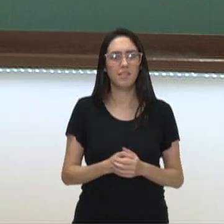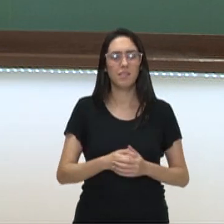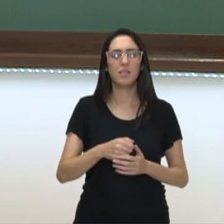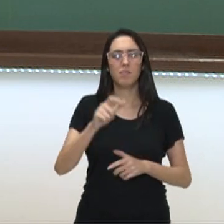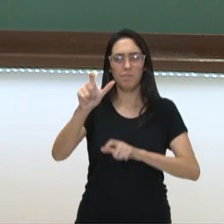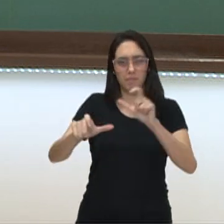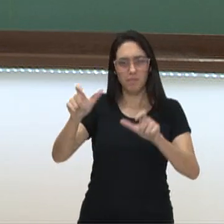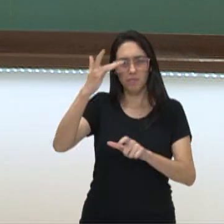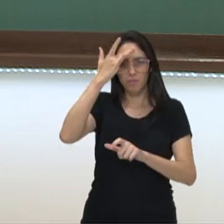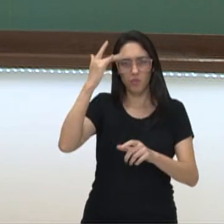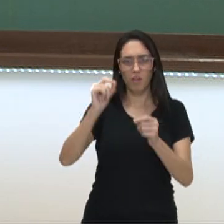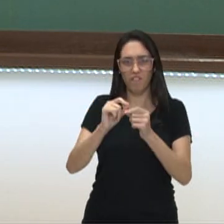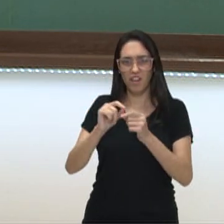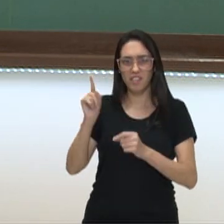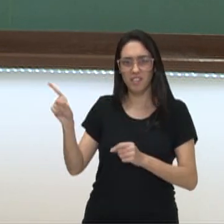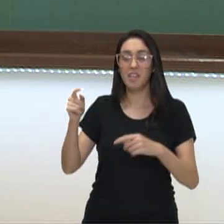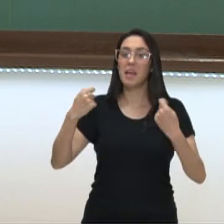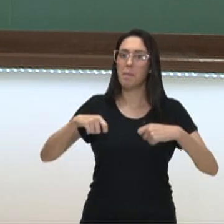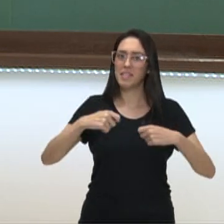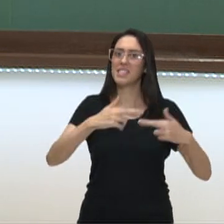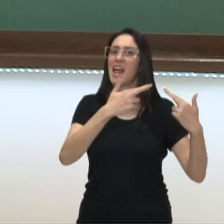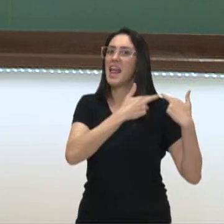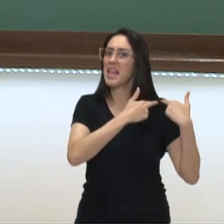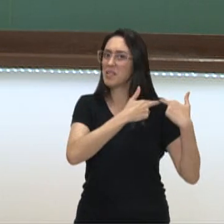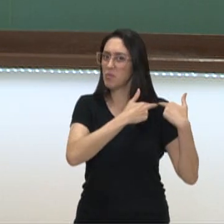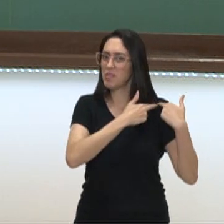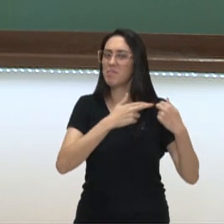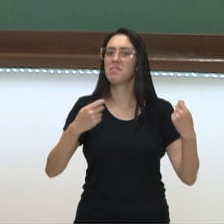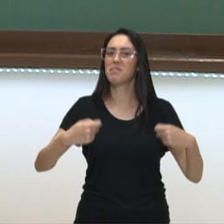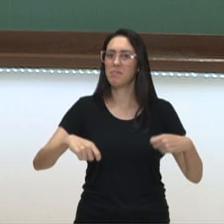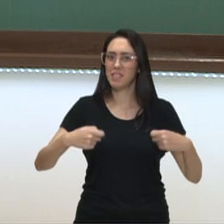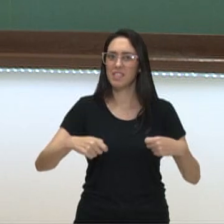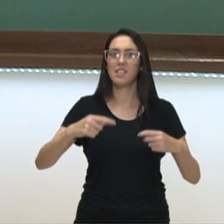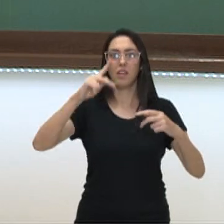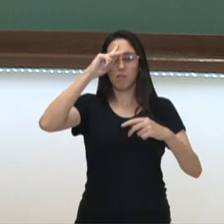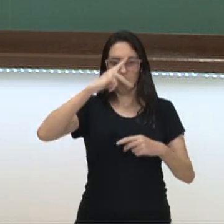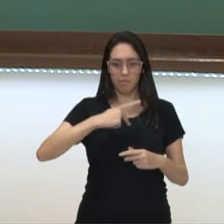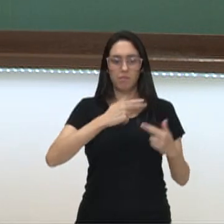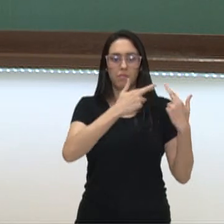prática, elas têm que ser muito responsáveis com ela mesma